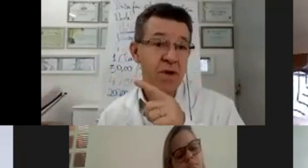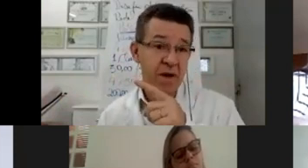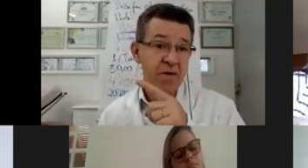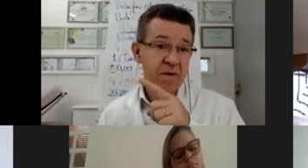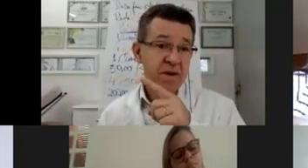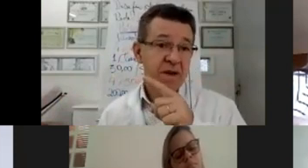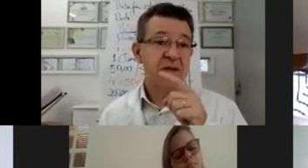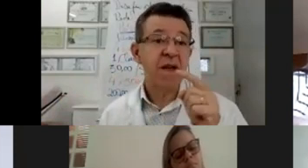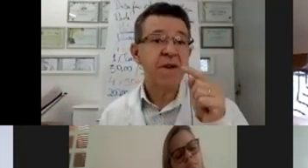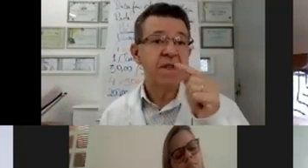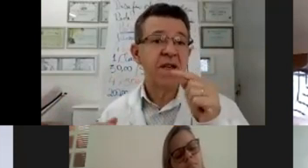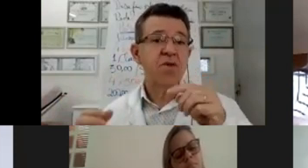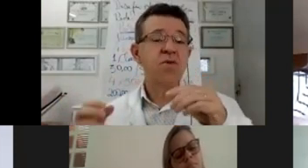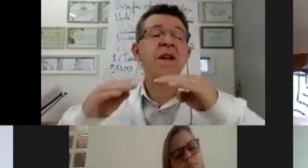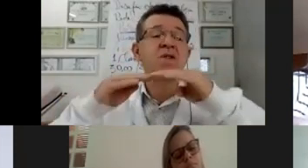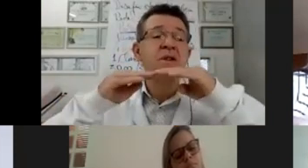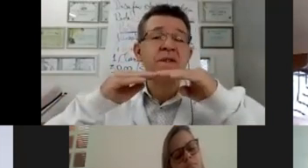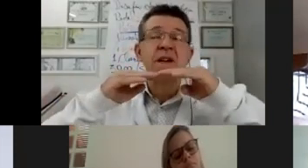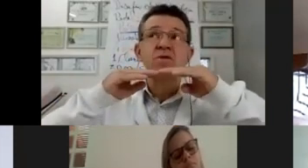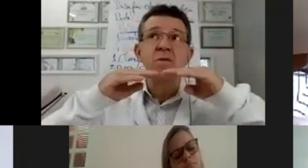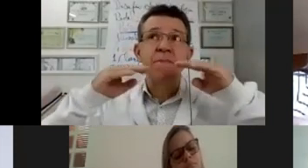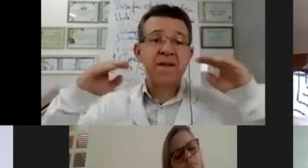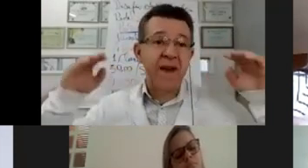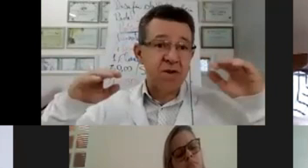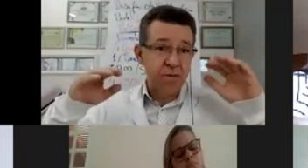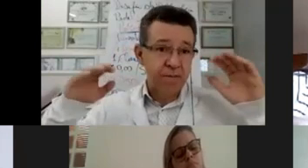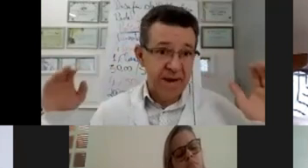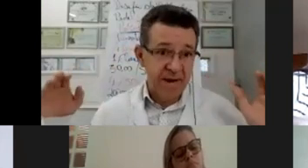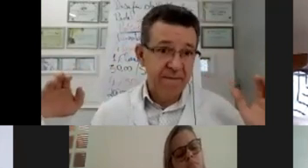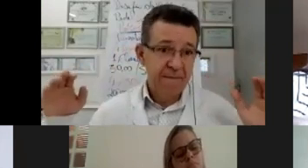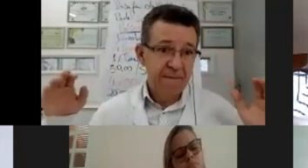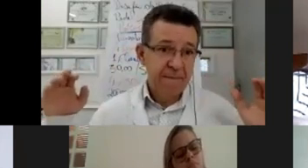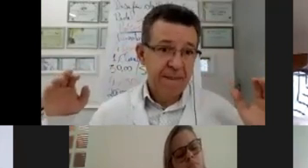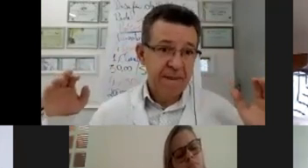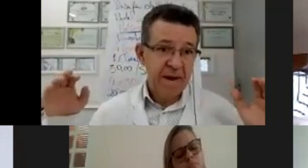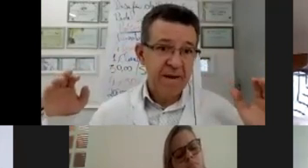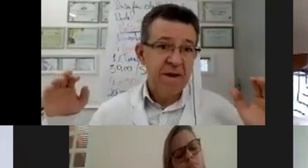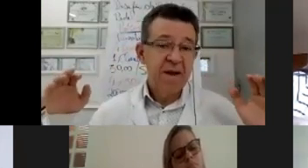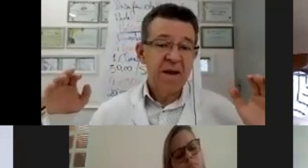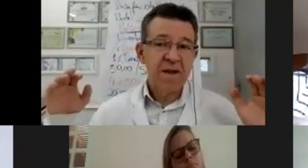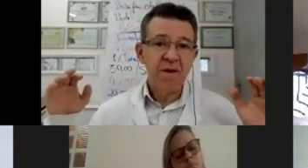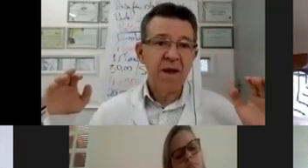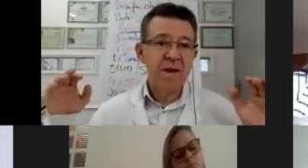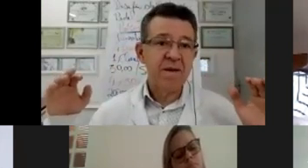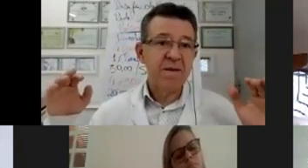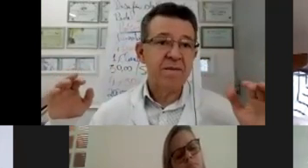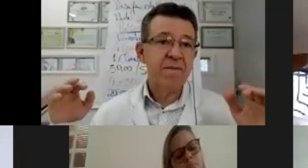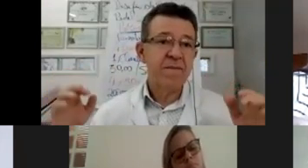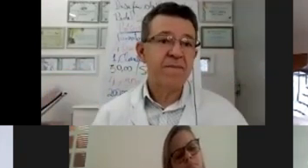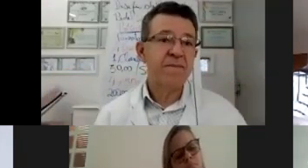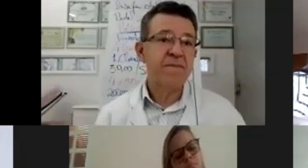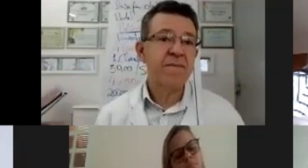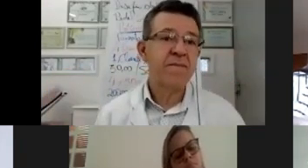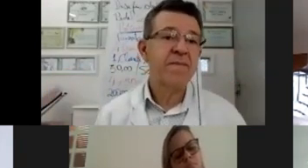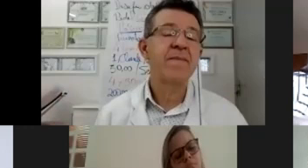parte emocional. E sem fazer isso, o cliente já fica super 10, super bem. Tá? Eu posso só dentro